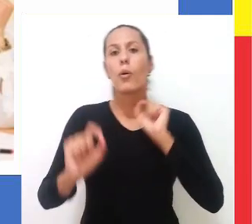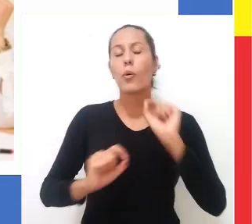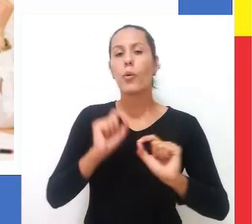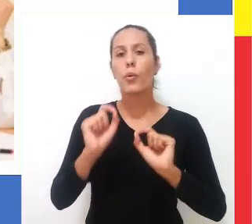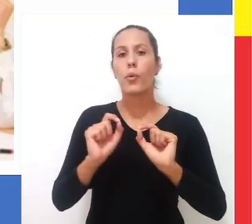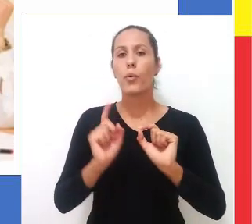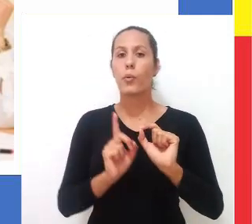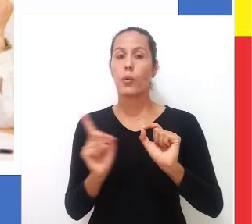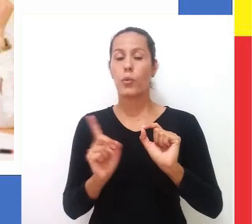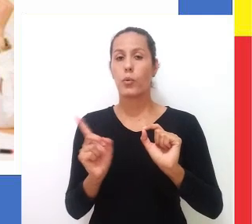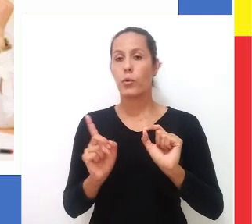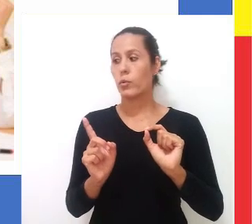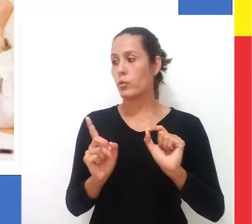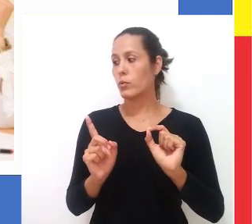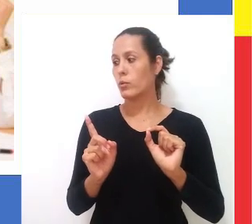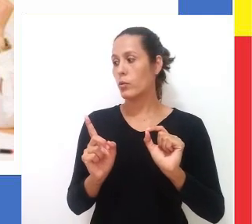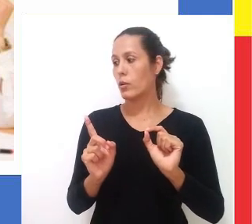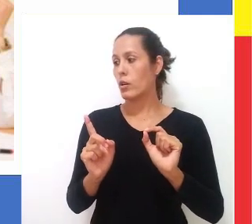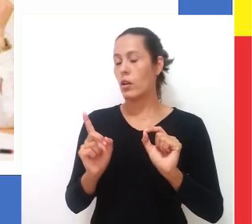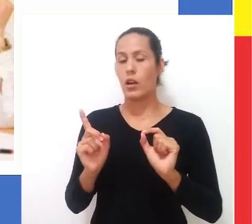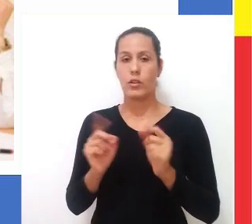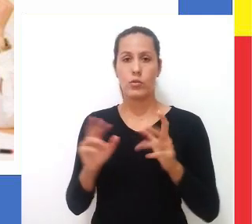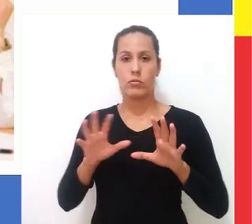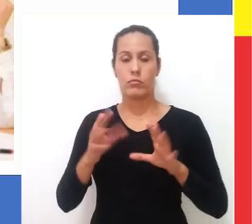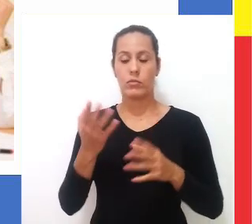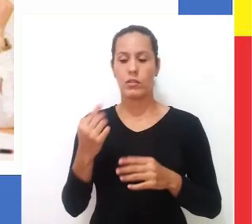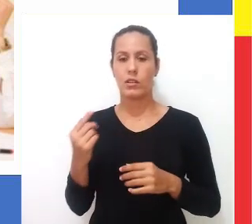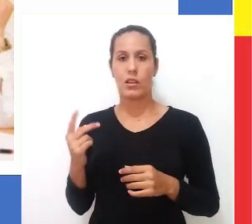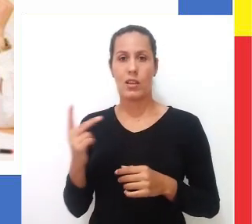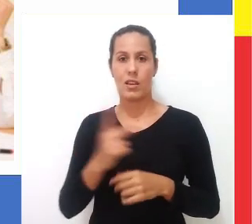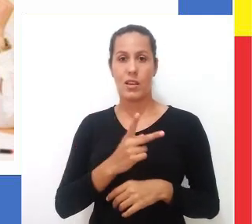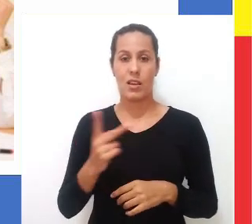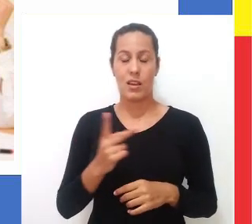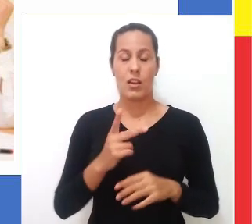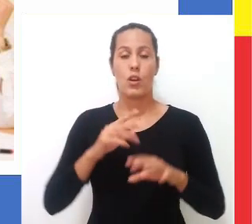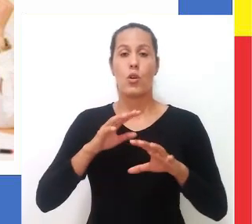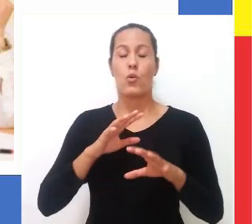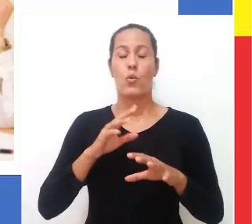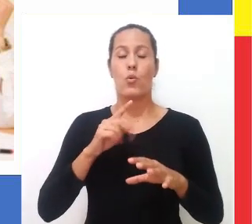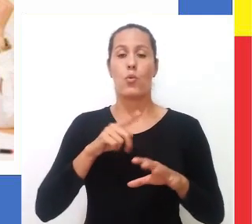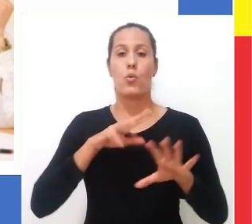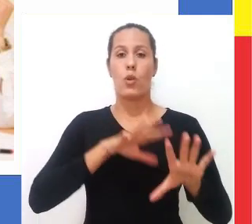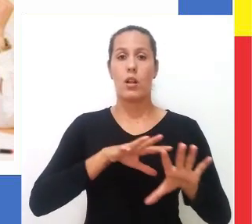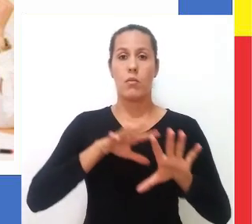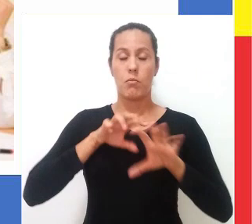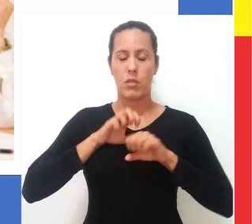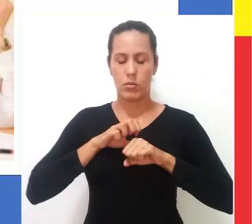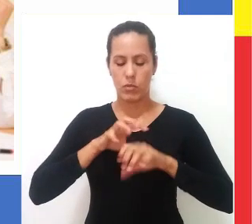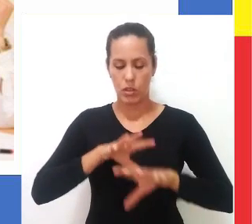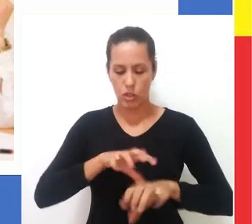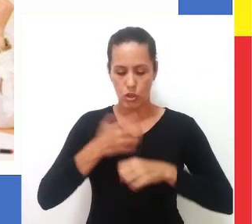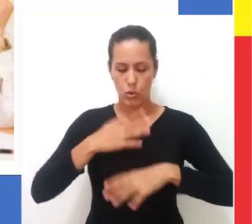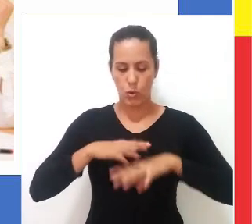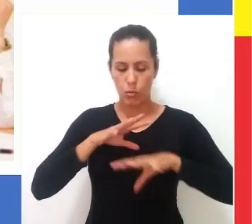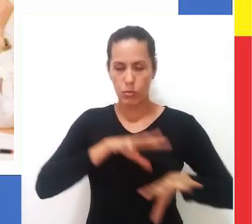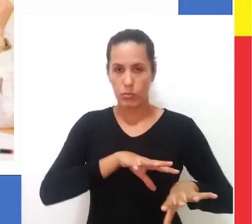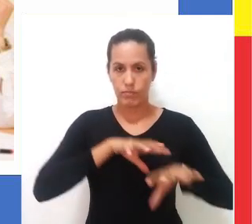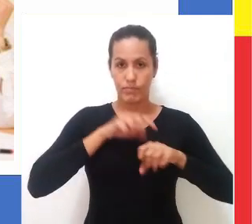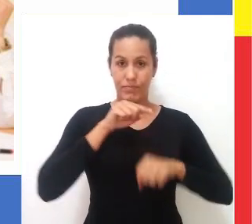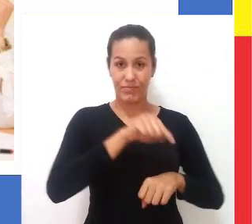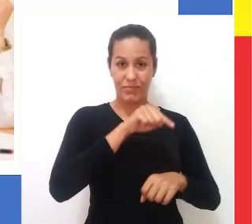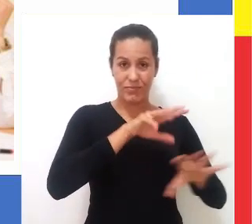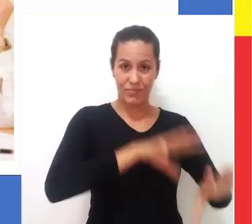Como vocês podem ver bem aí, os effects que esses alimentos causam no nosso organismo.